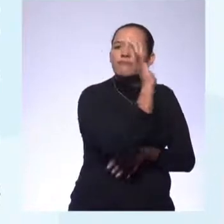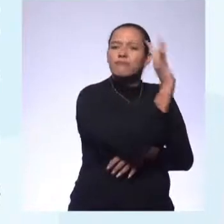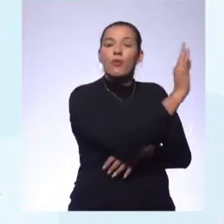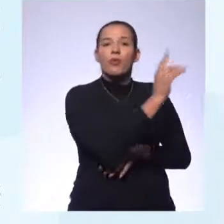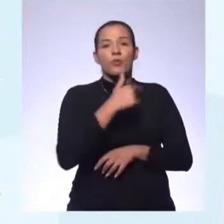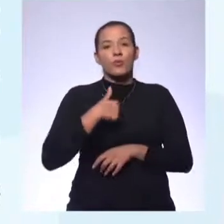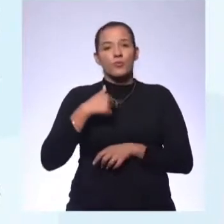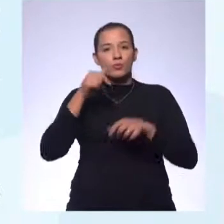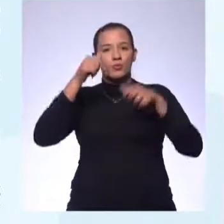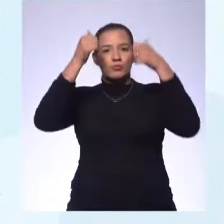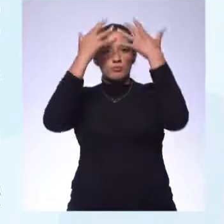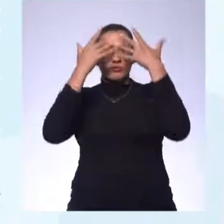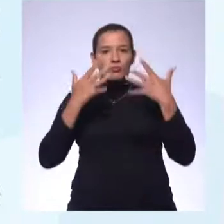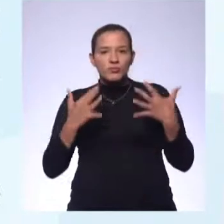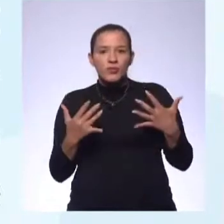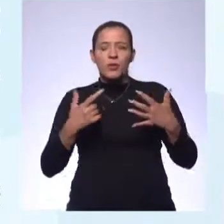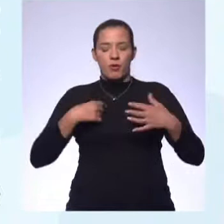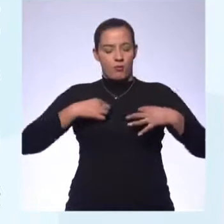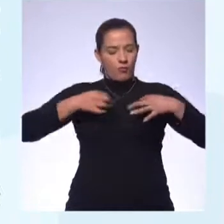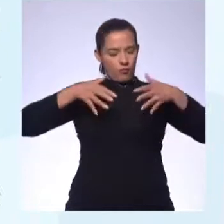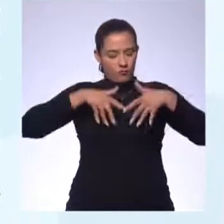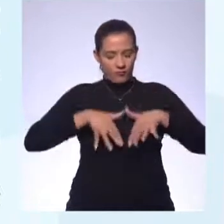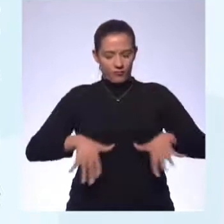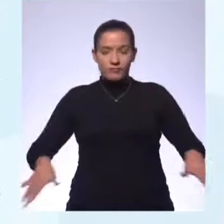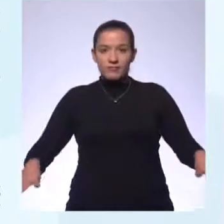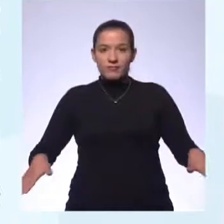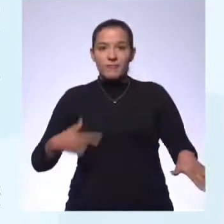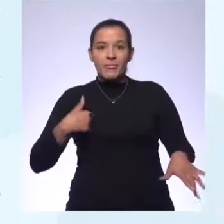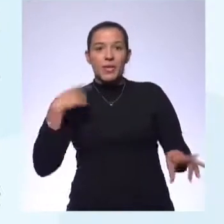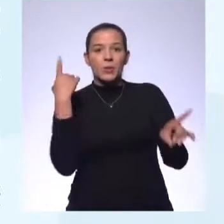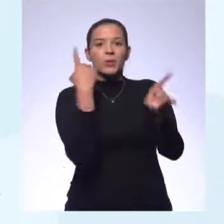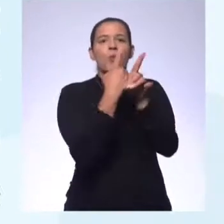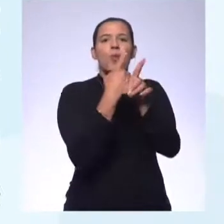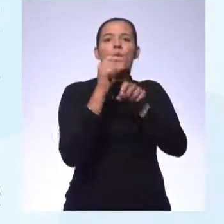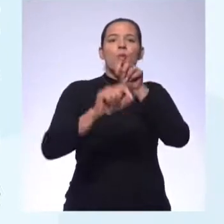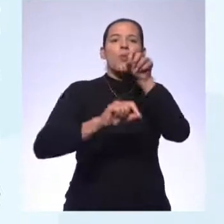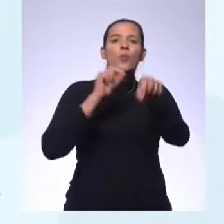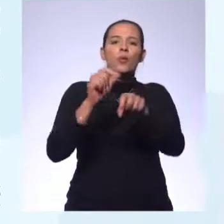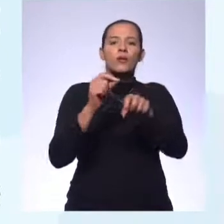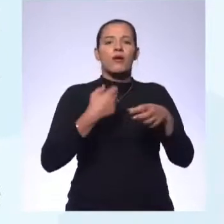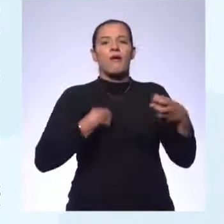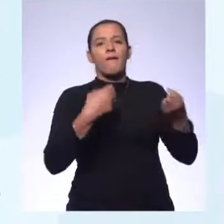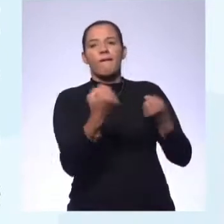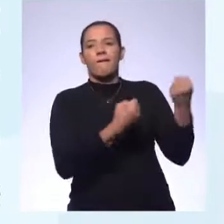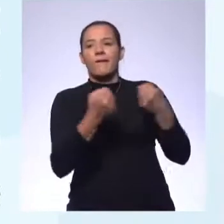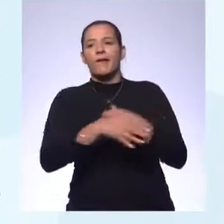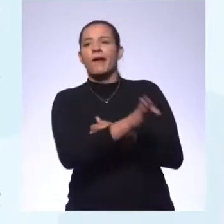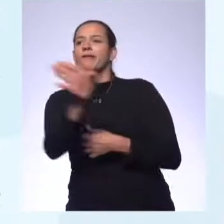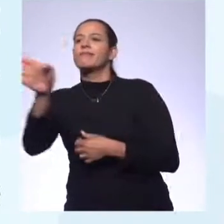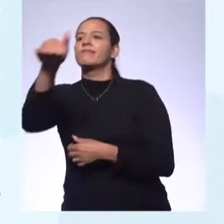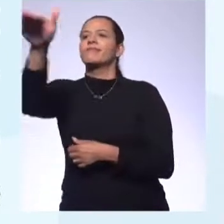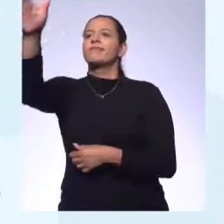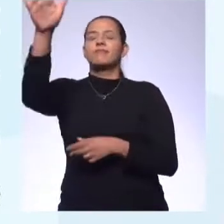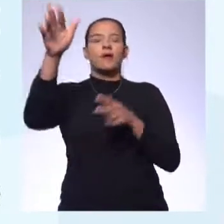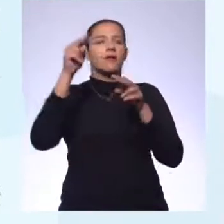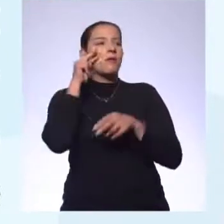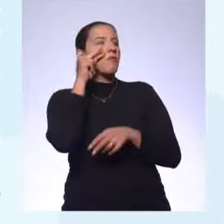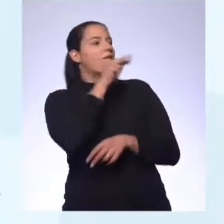meio do ruge-ruge de um vestido, e quando dei acordo de mim, o carro rodava e eu tinha perdido a minha